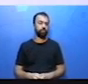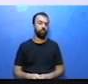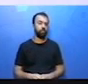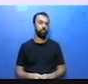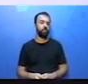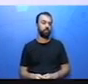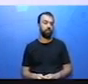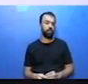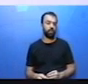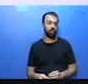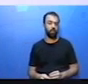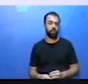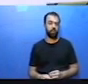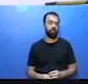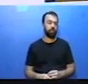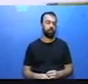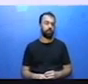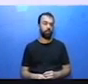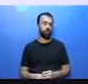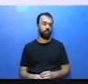tá?